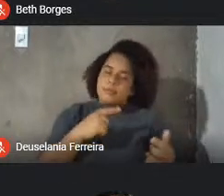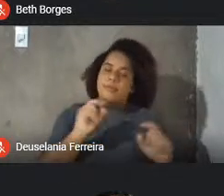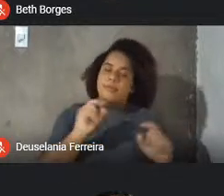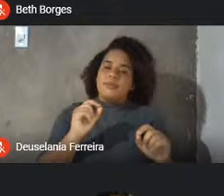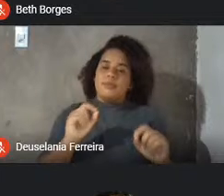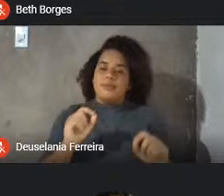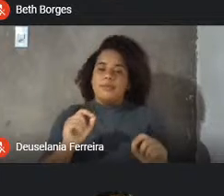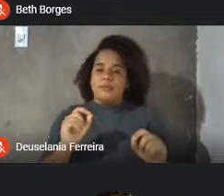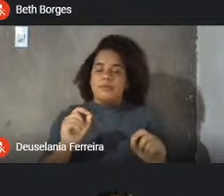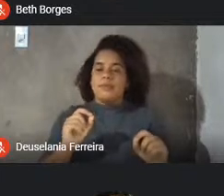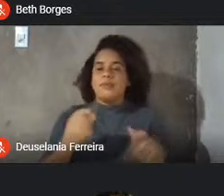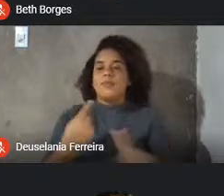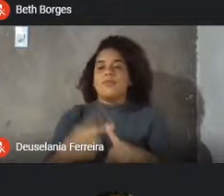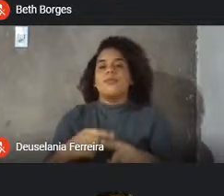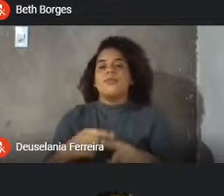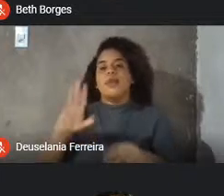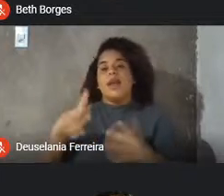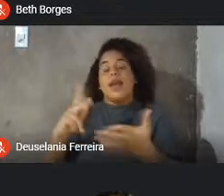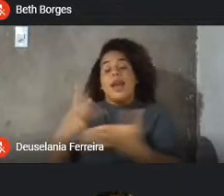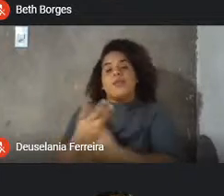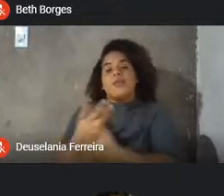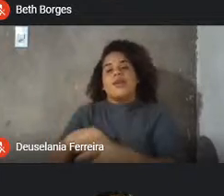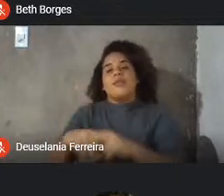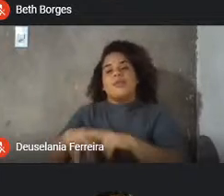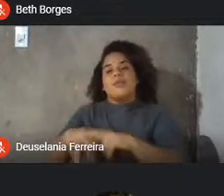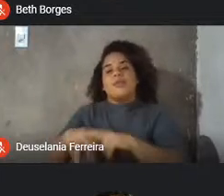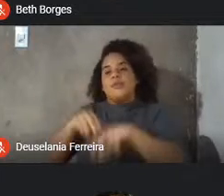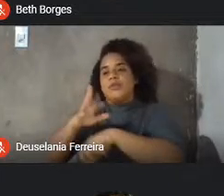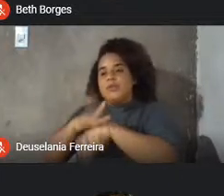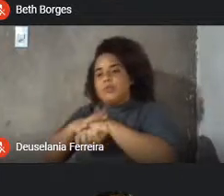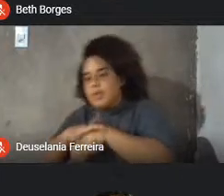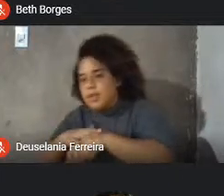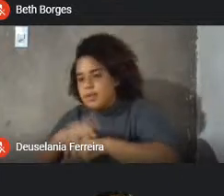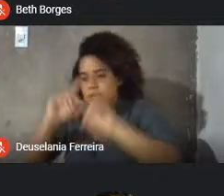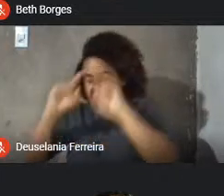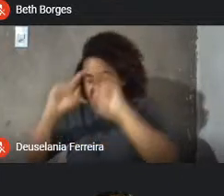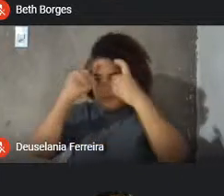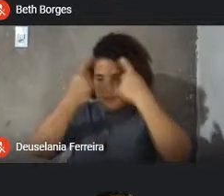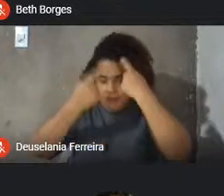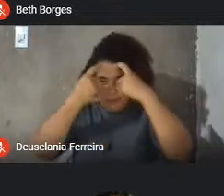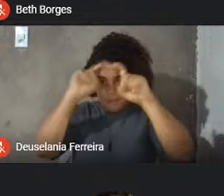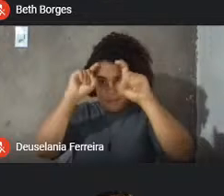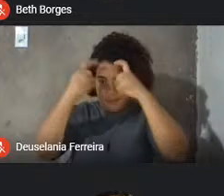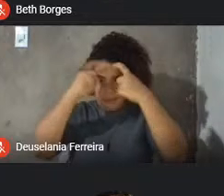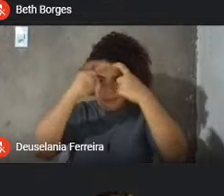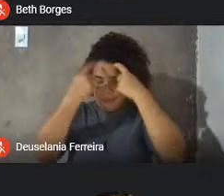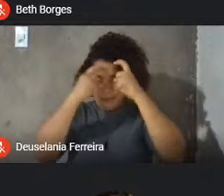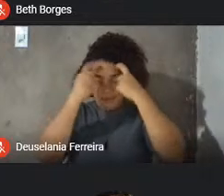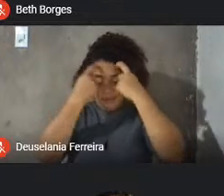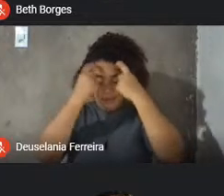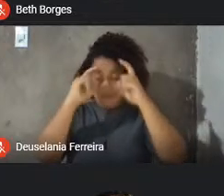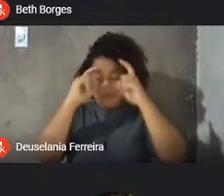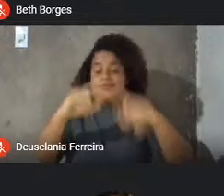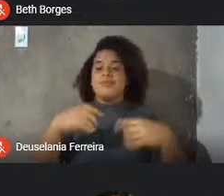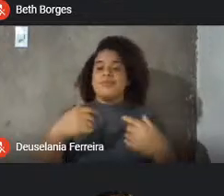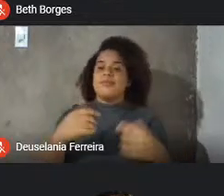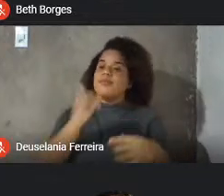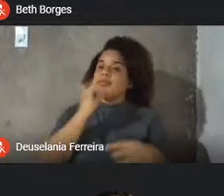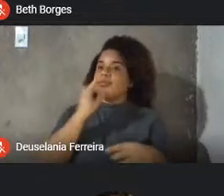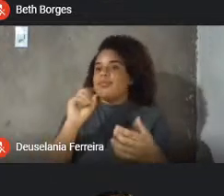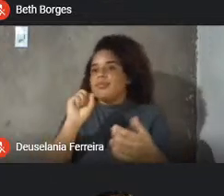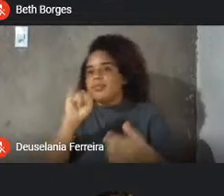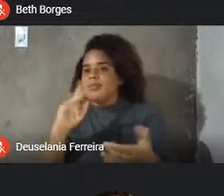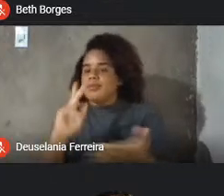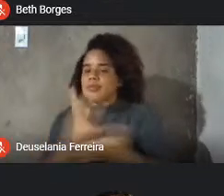transtorno de personalidade traz, mas quando a pessoa apresentou qualquer tipo de abuso, por exemplo, ter